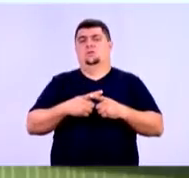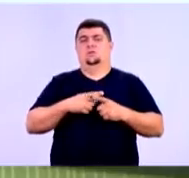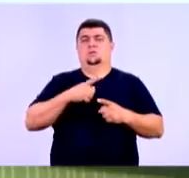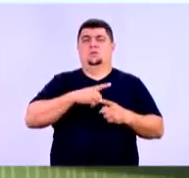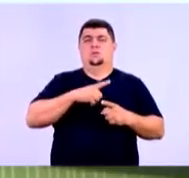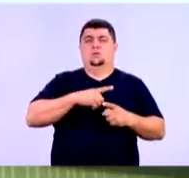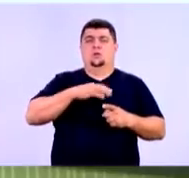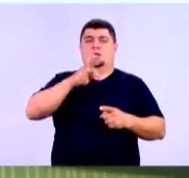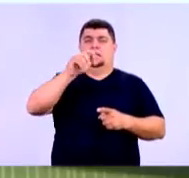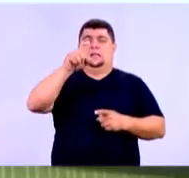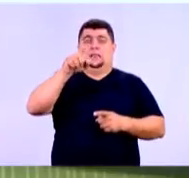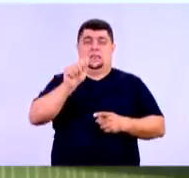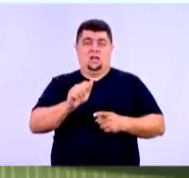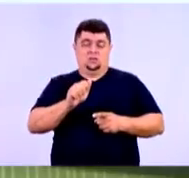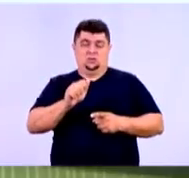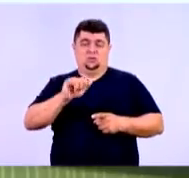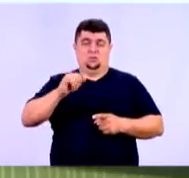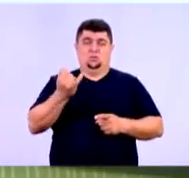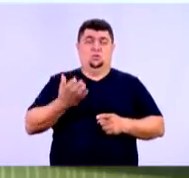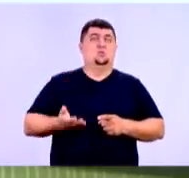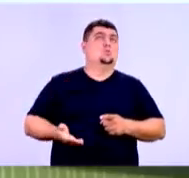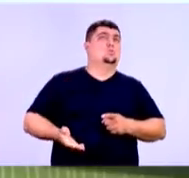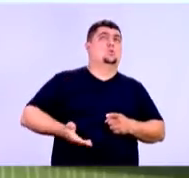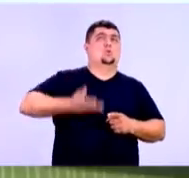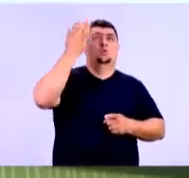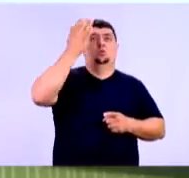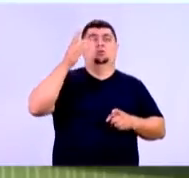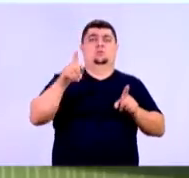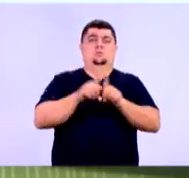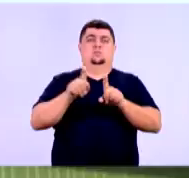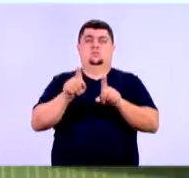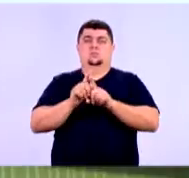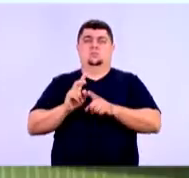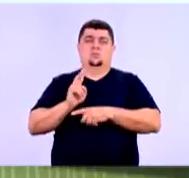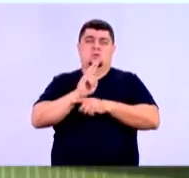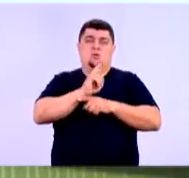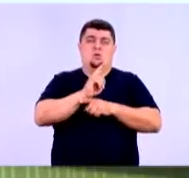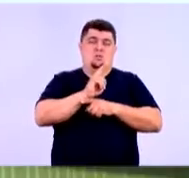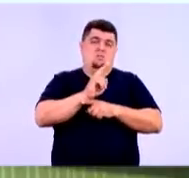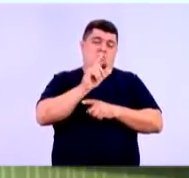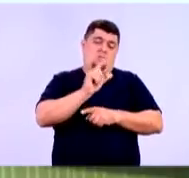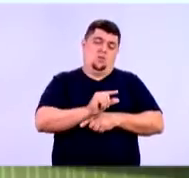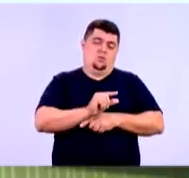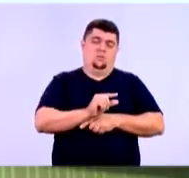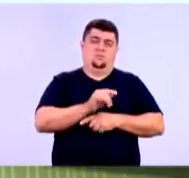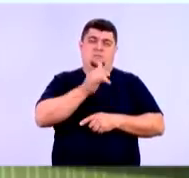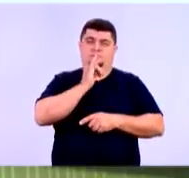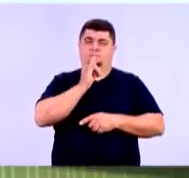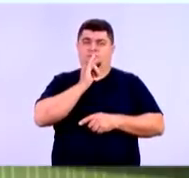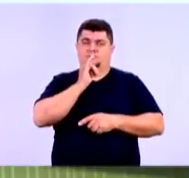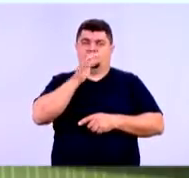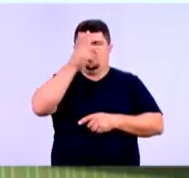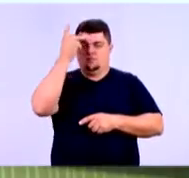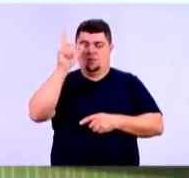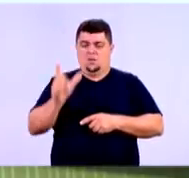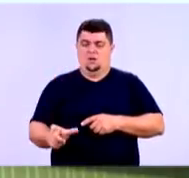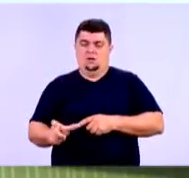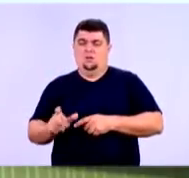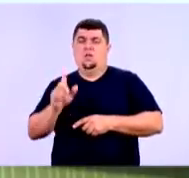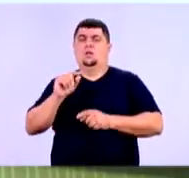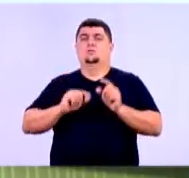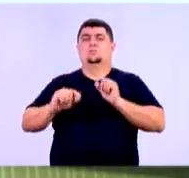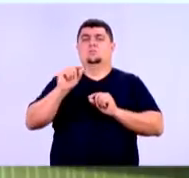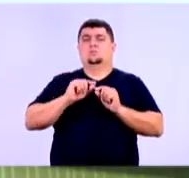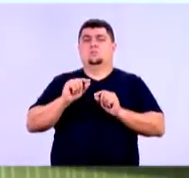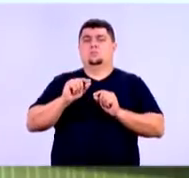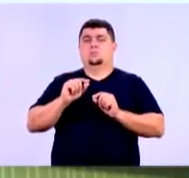forma de taxas de juros mais elevadas e um volume de crédito concedido menor. Exemplo disso para a pessoa física é o